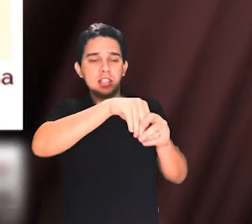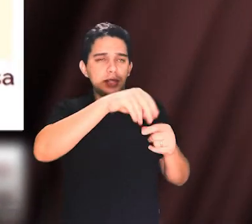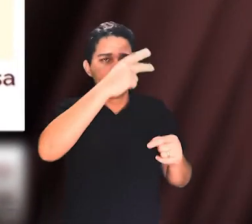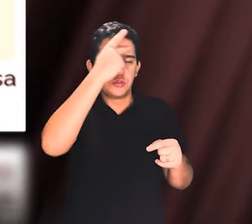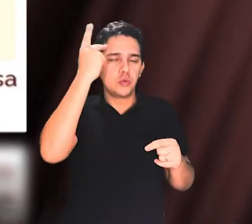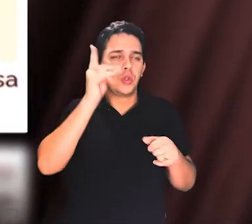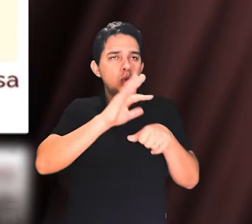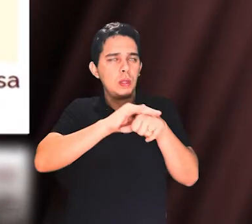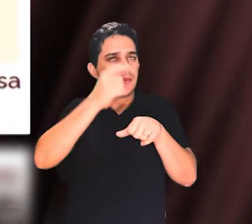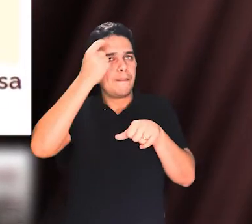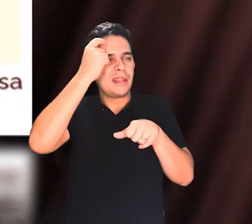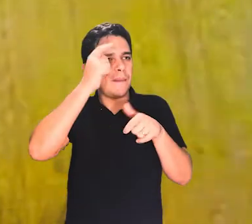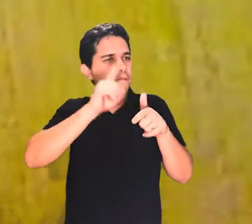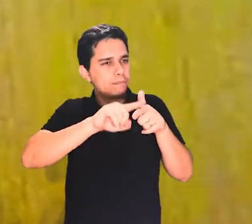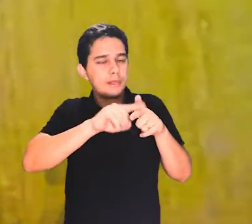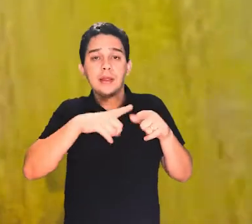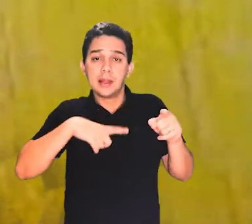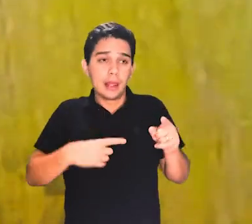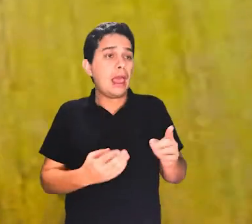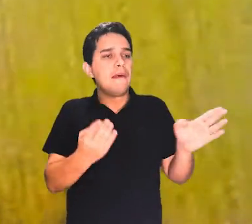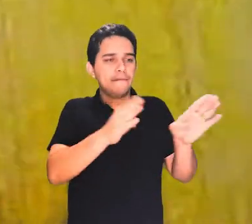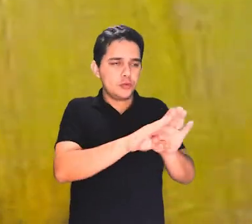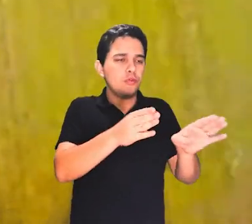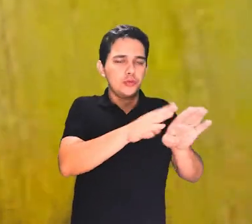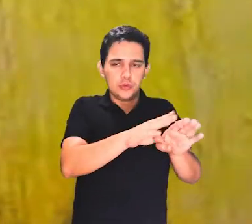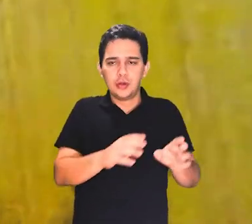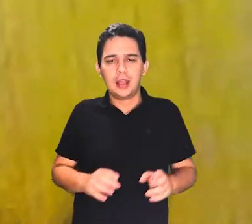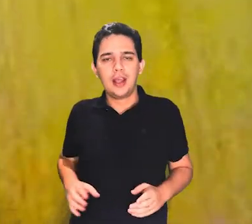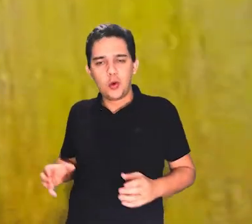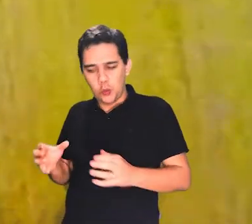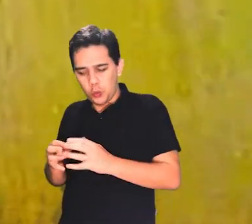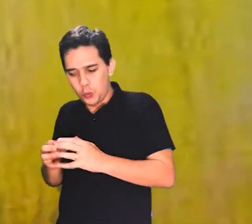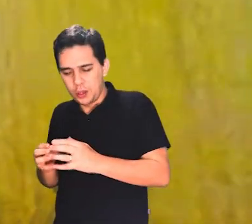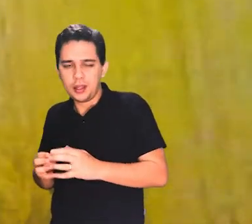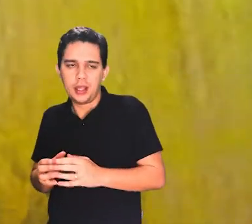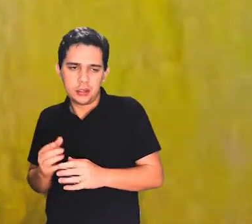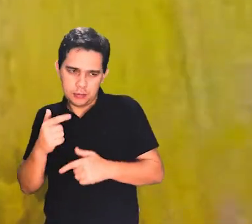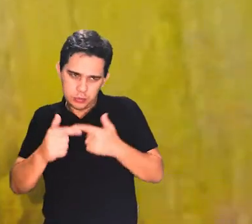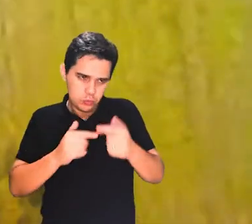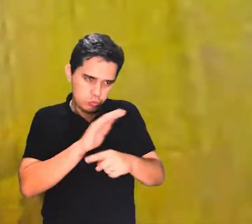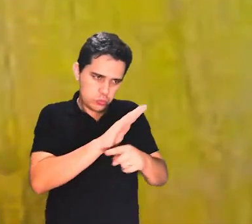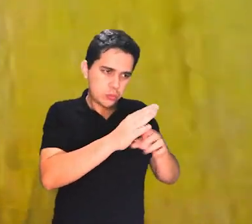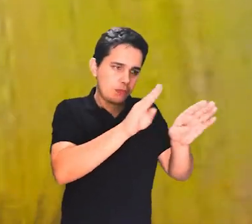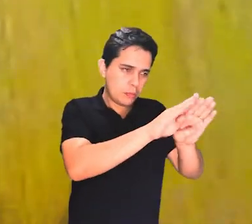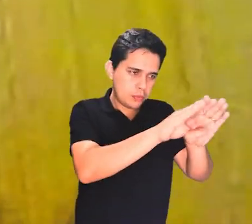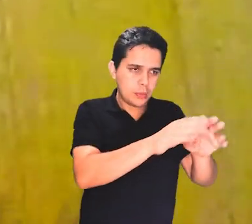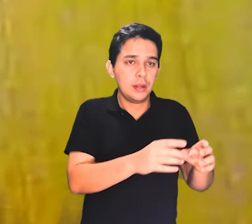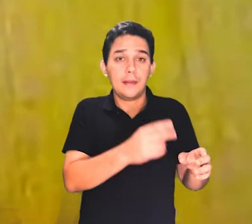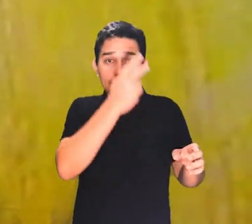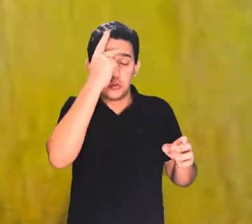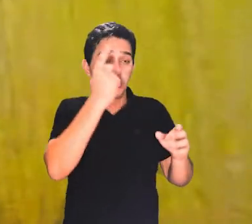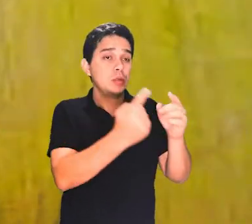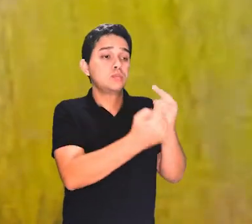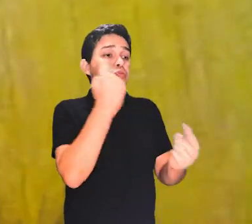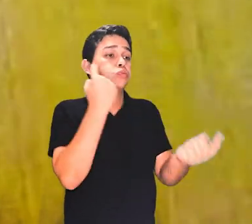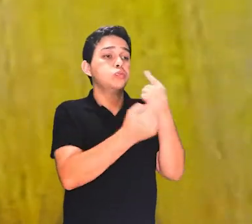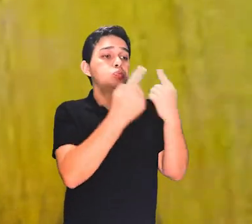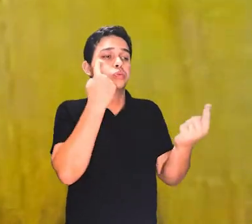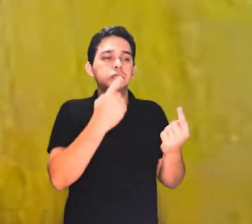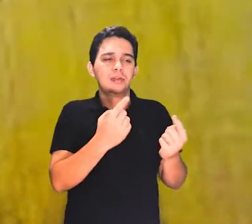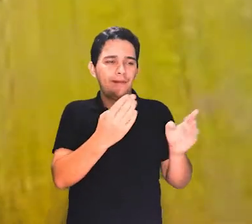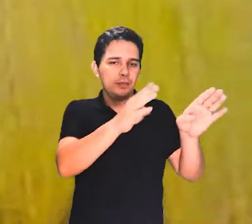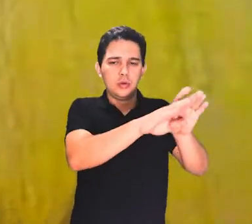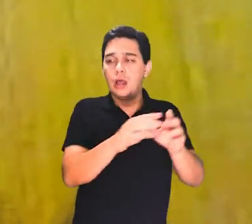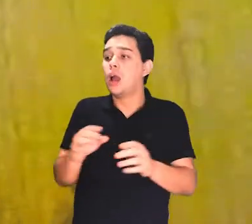se dedicaram muitíssimo, e da tutela coletiva também. E vale ressaltar que a experiência, assim, a maior experiência citada no Brasil